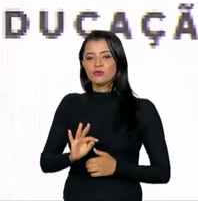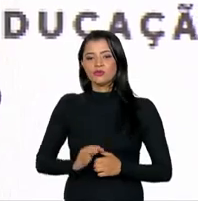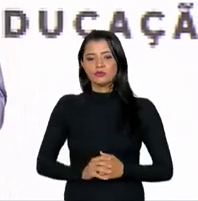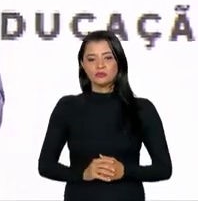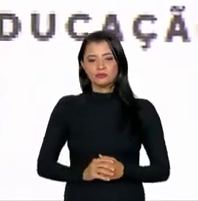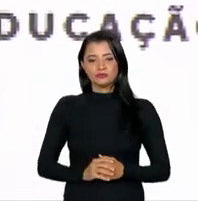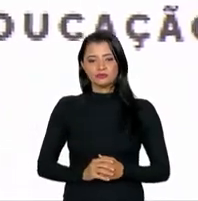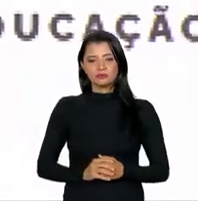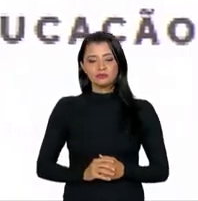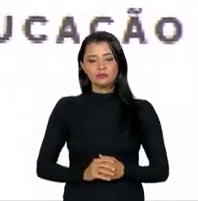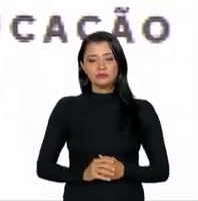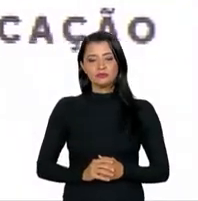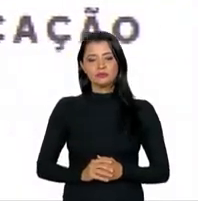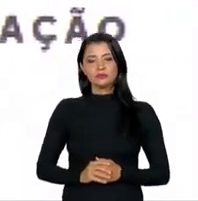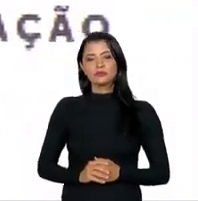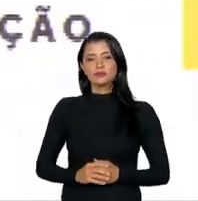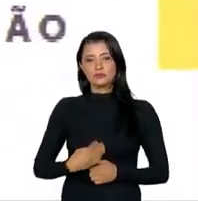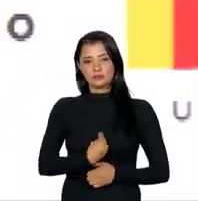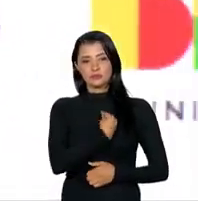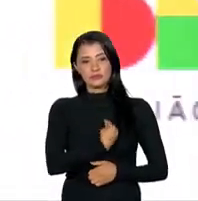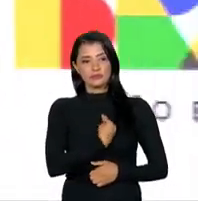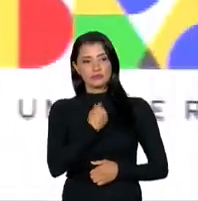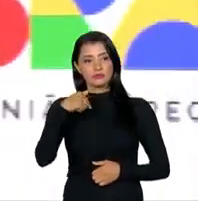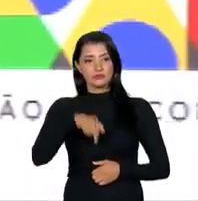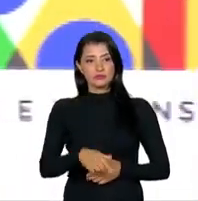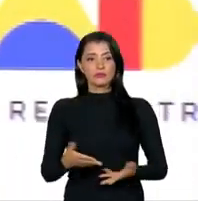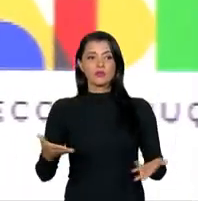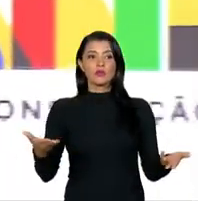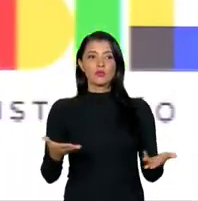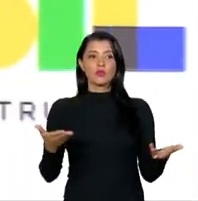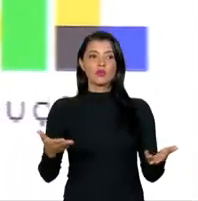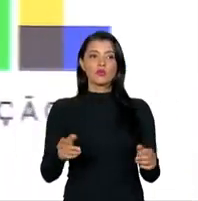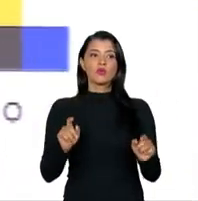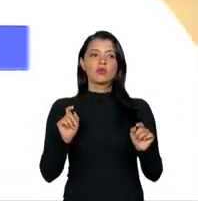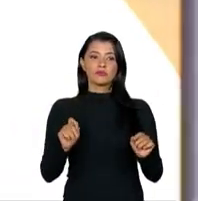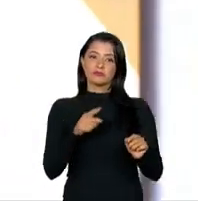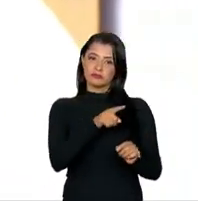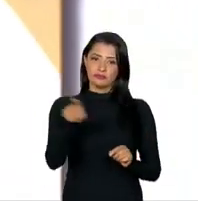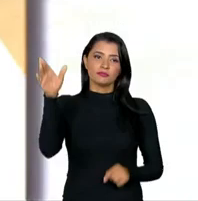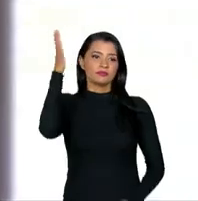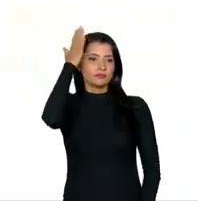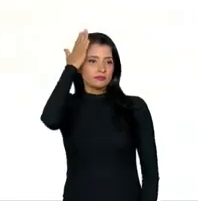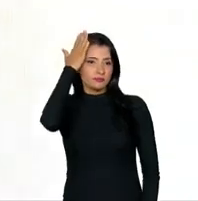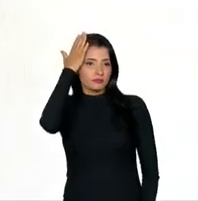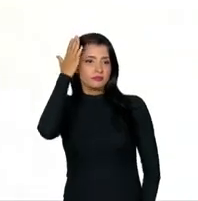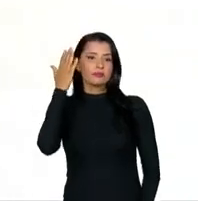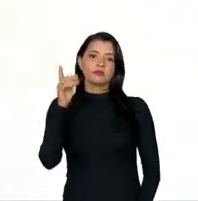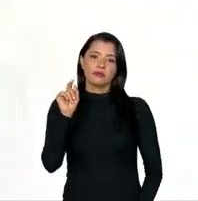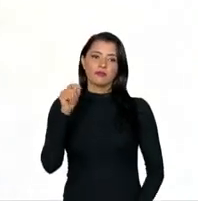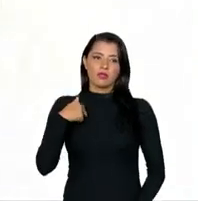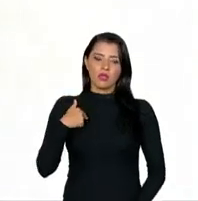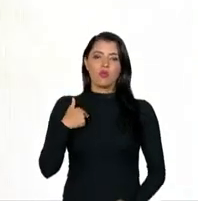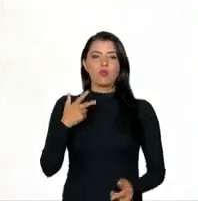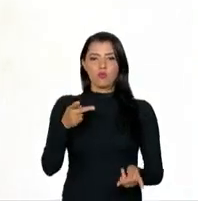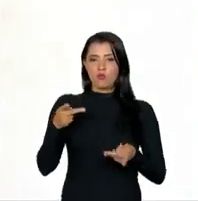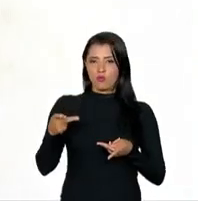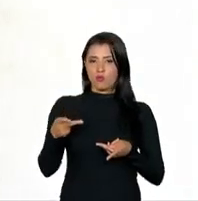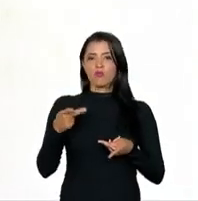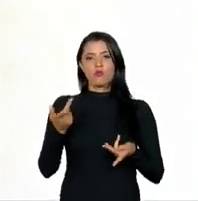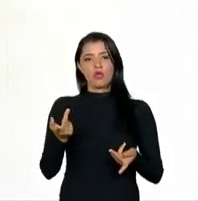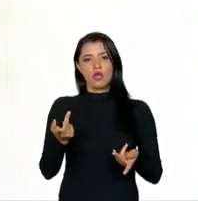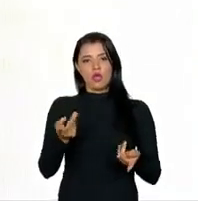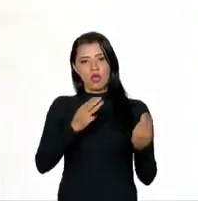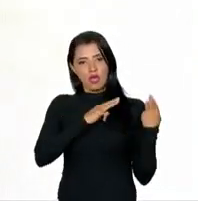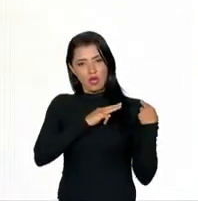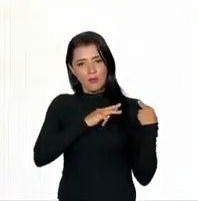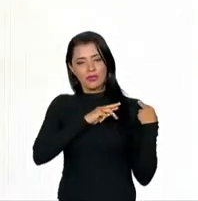Bom, a minha presença aqui hoje, vocês sabem que eu recebi a honrosa missão